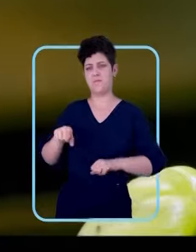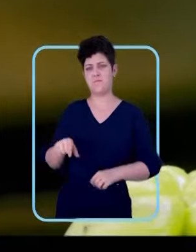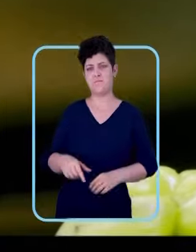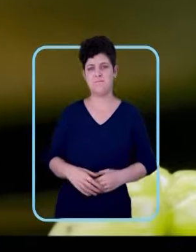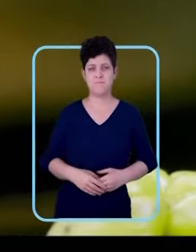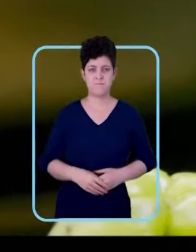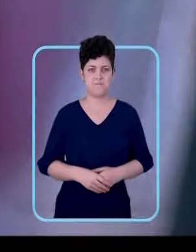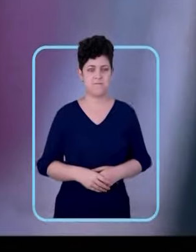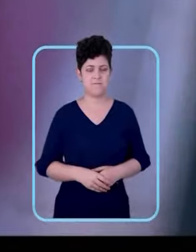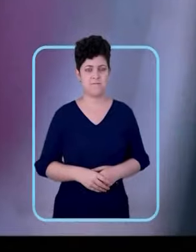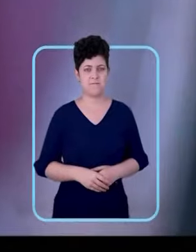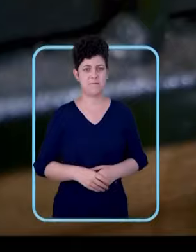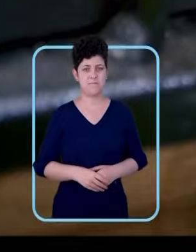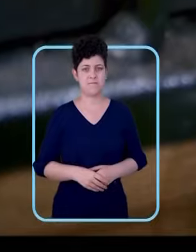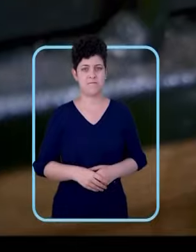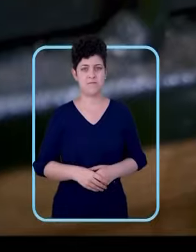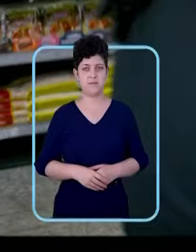parte.